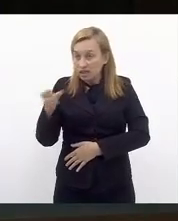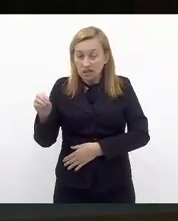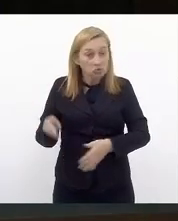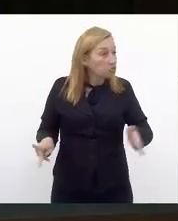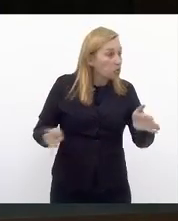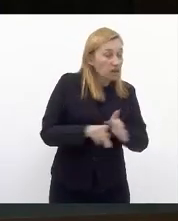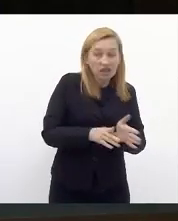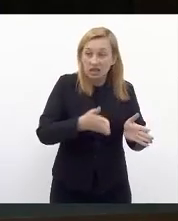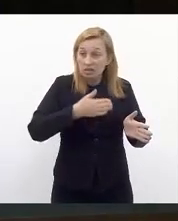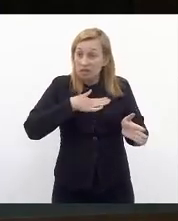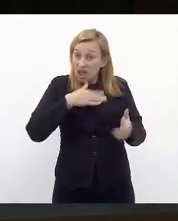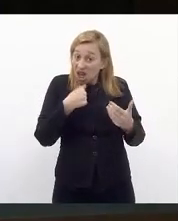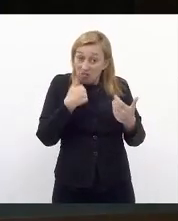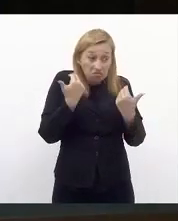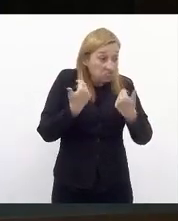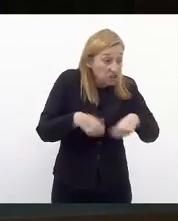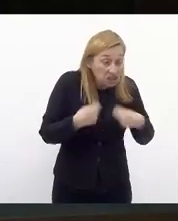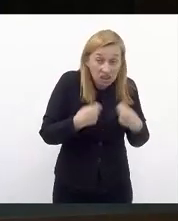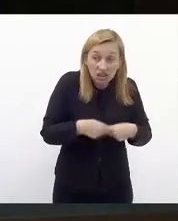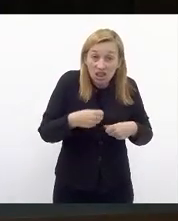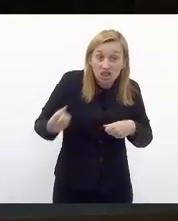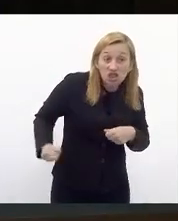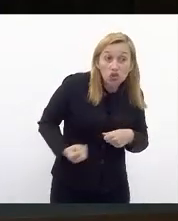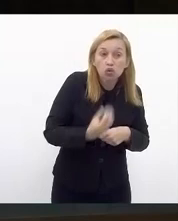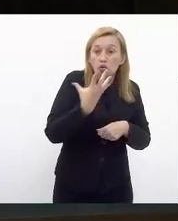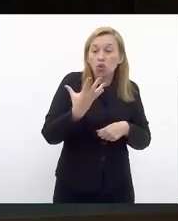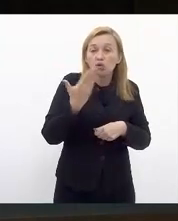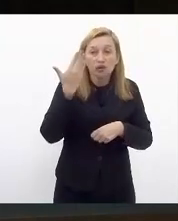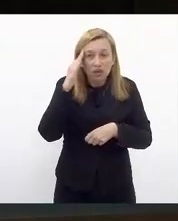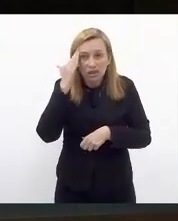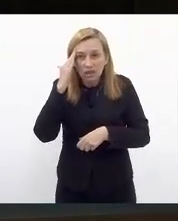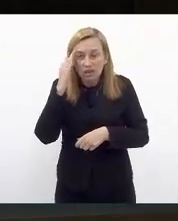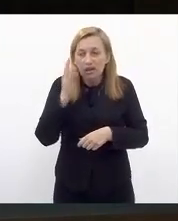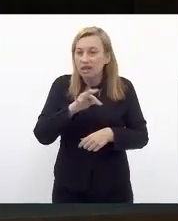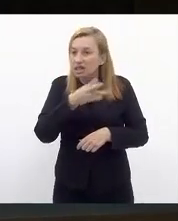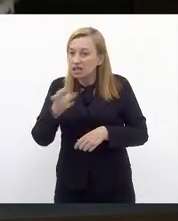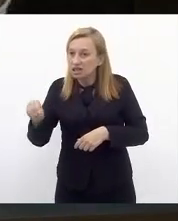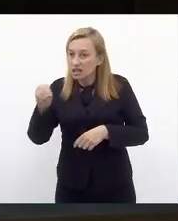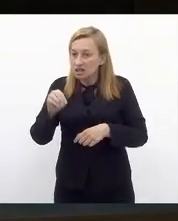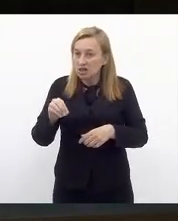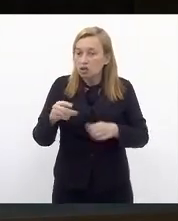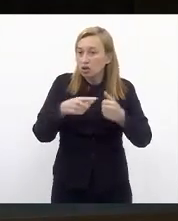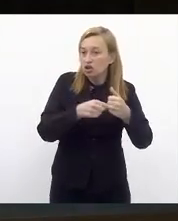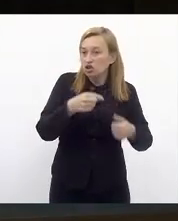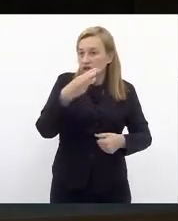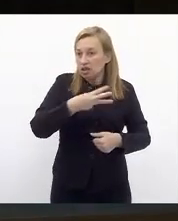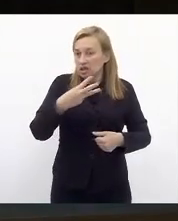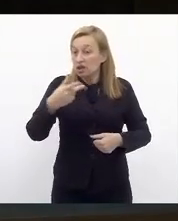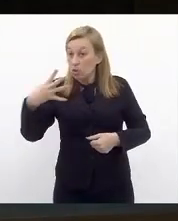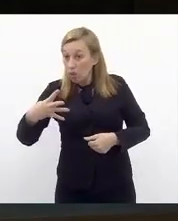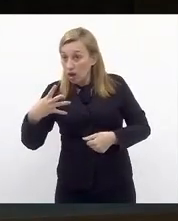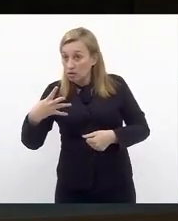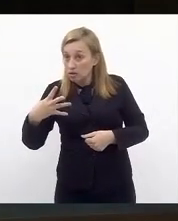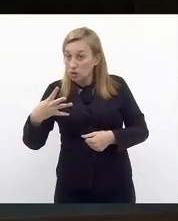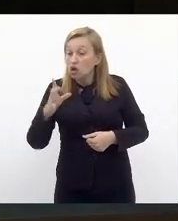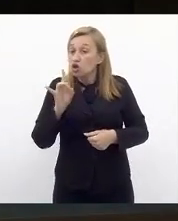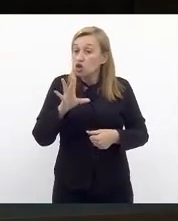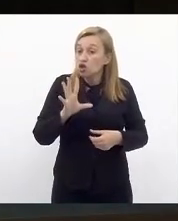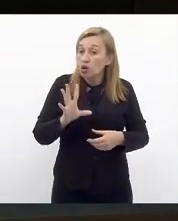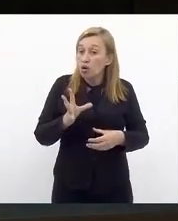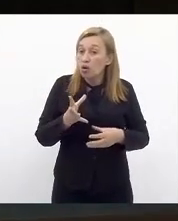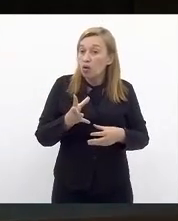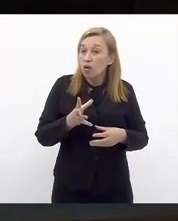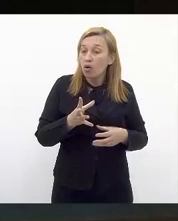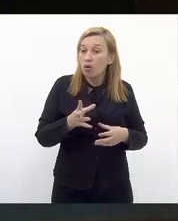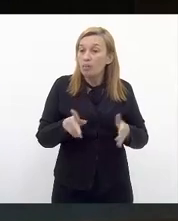eu não preciso a e essa nova o novo entendimento da transição previsto no artigo terceiro e quatro ela só se